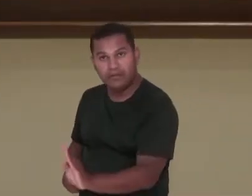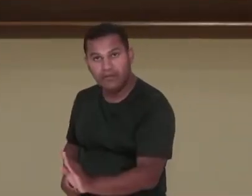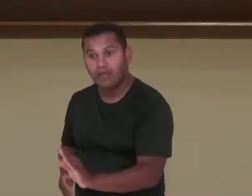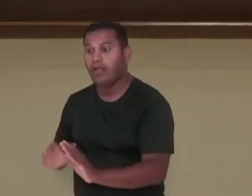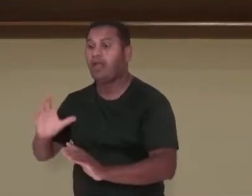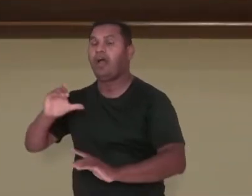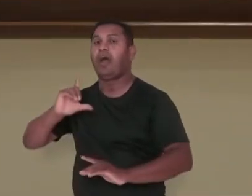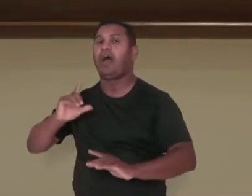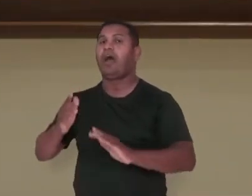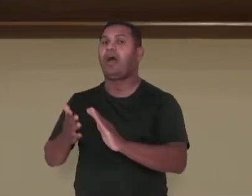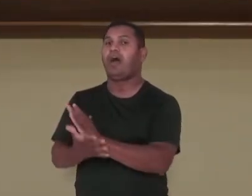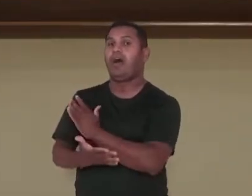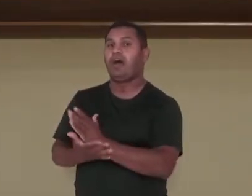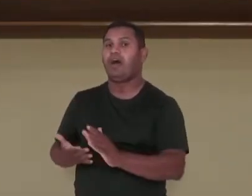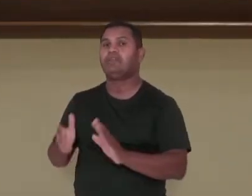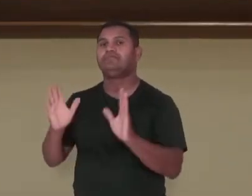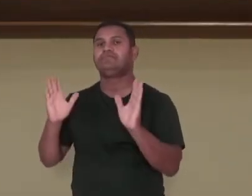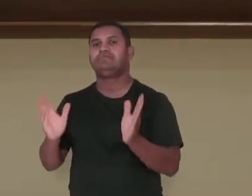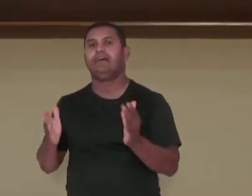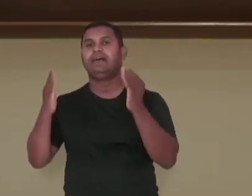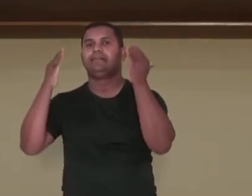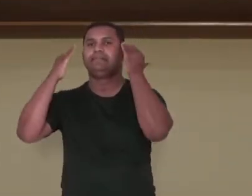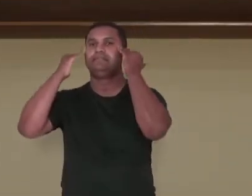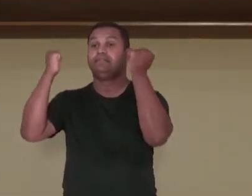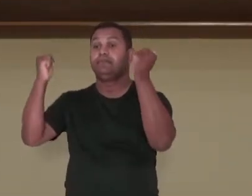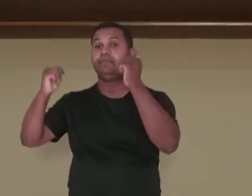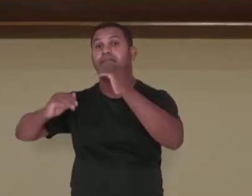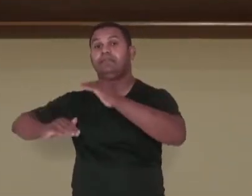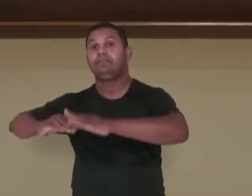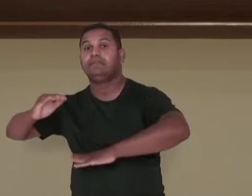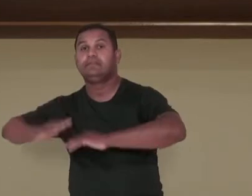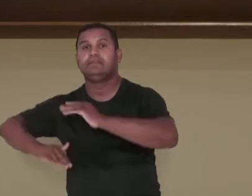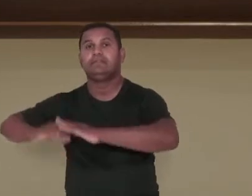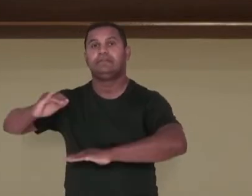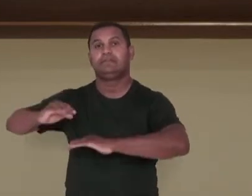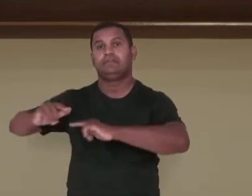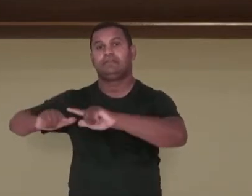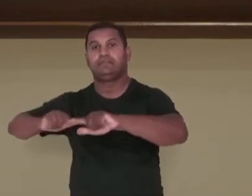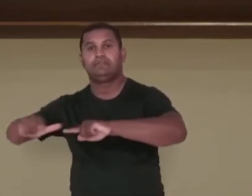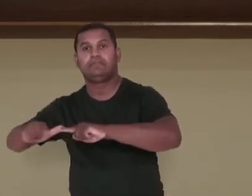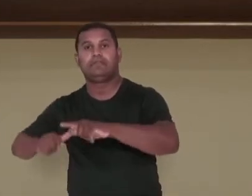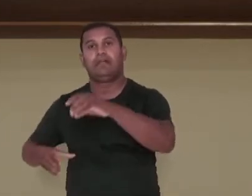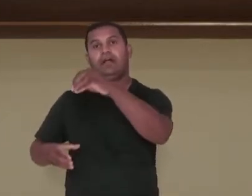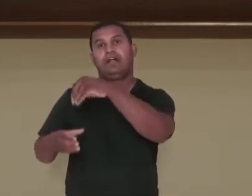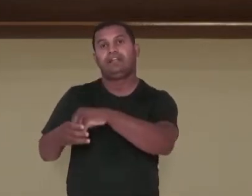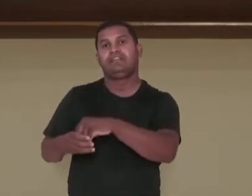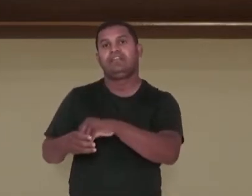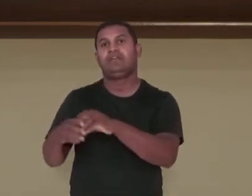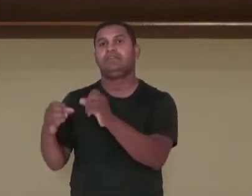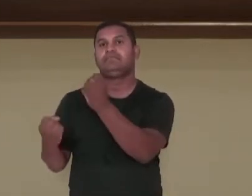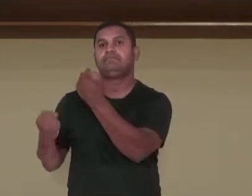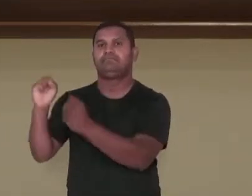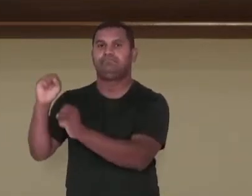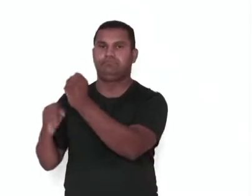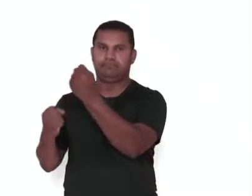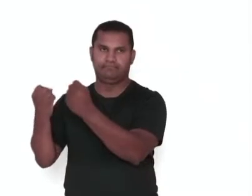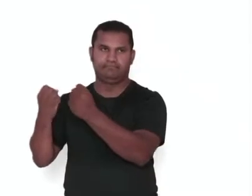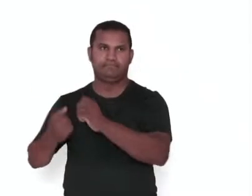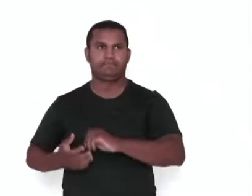já conheciam o cotidiano do trabalho dentro de uma fábrica. Bom, aqui a gente tem uma imagem de